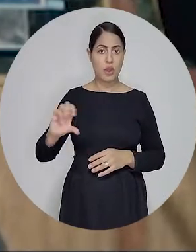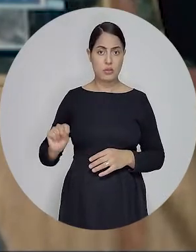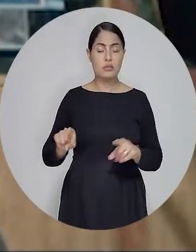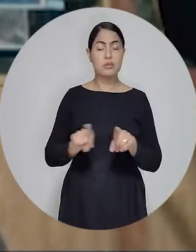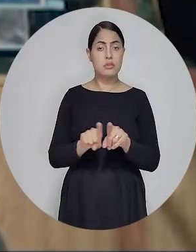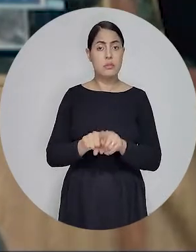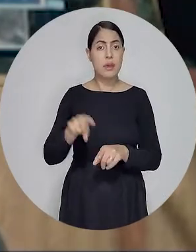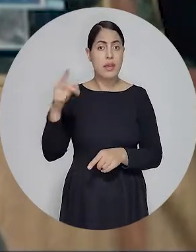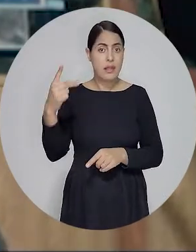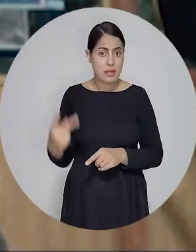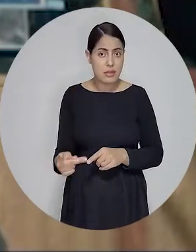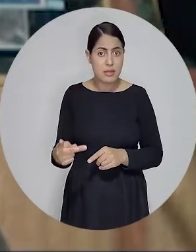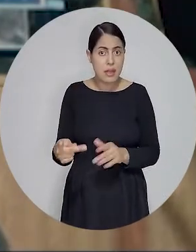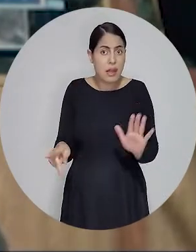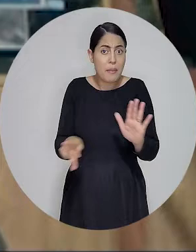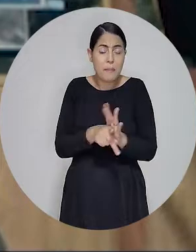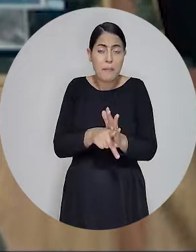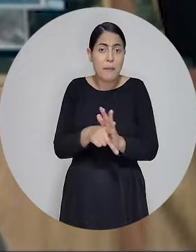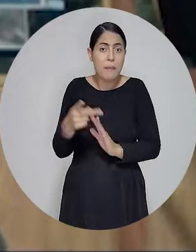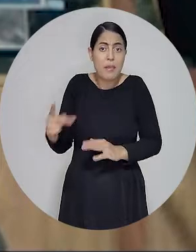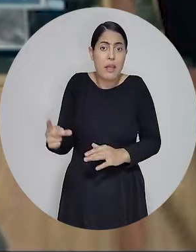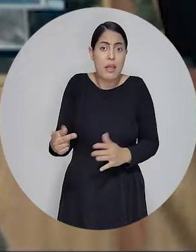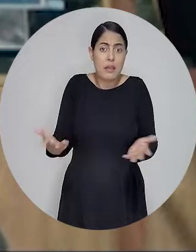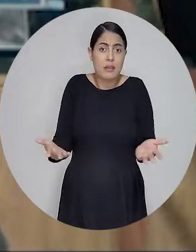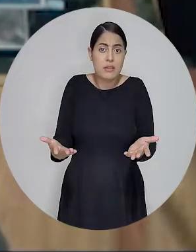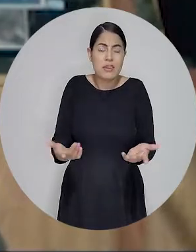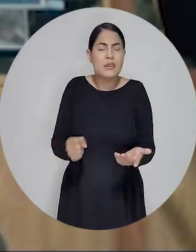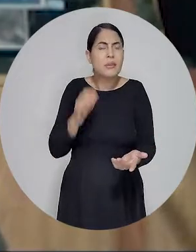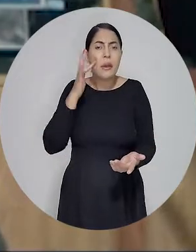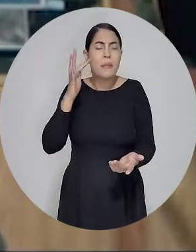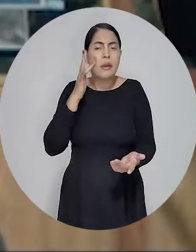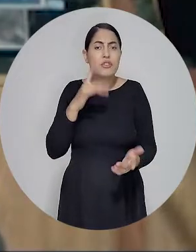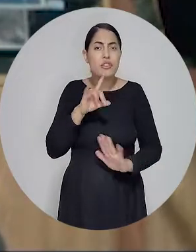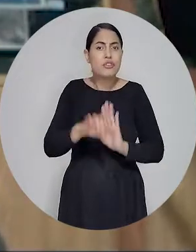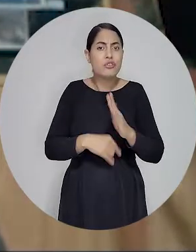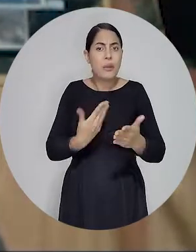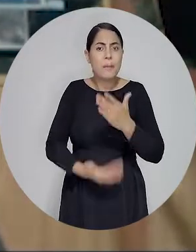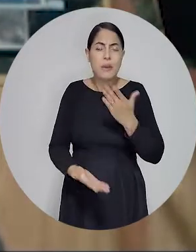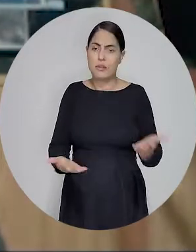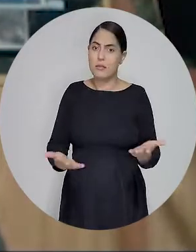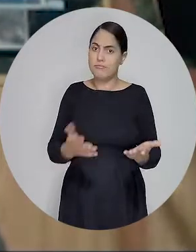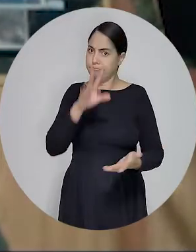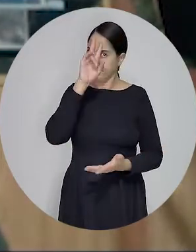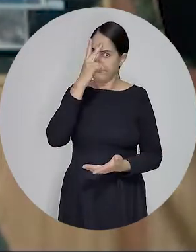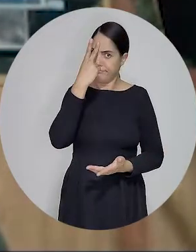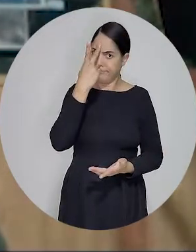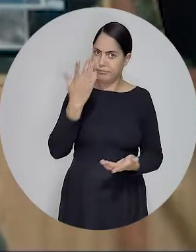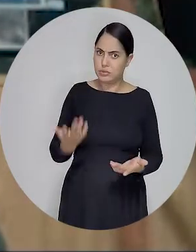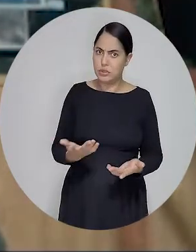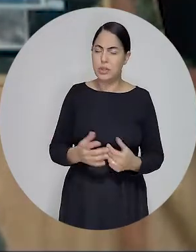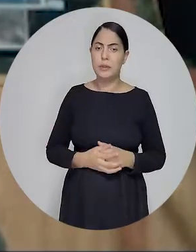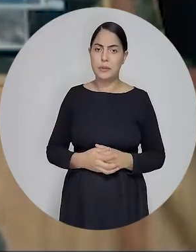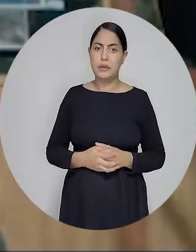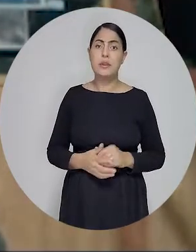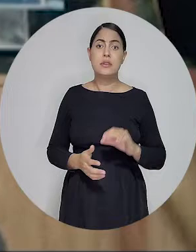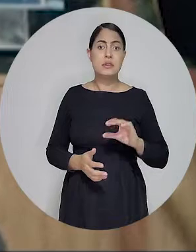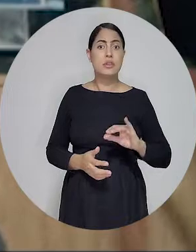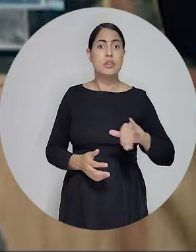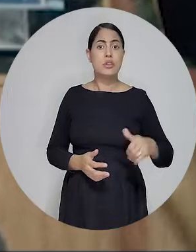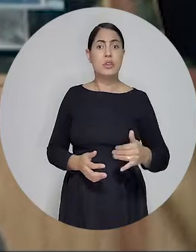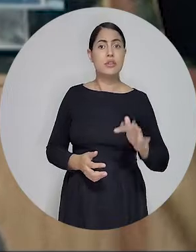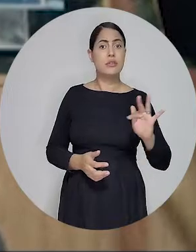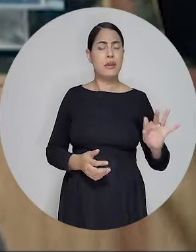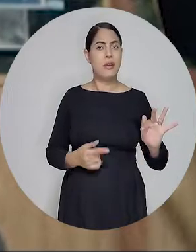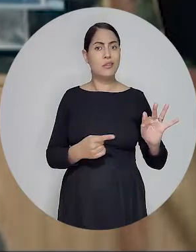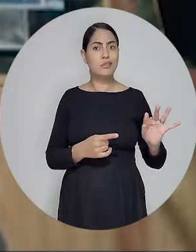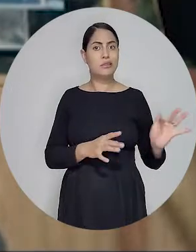honorários contratuais, ele receberia o seu crédito e, retendo, ele perde esse direito. Isso é um entendimento equivocado que o CJF